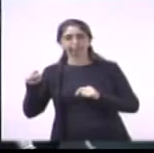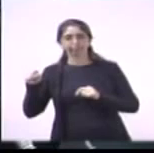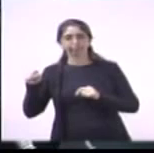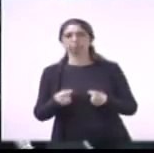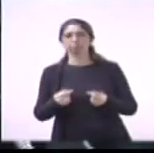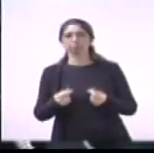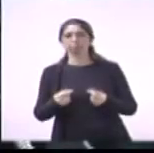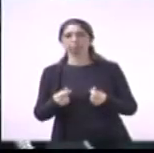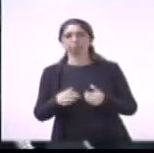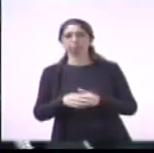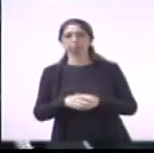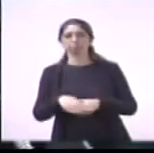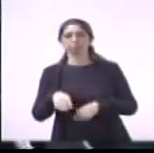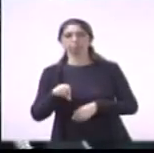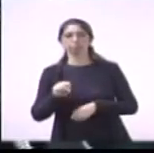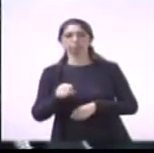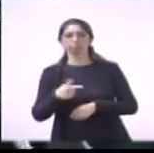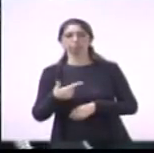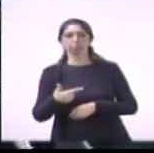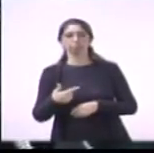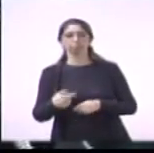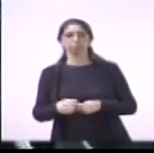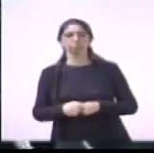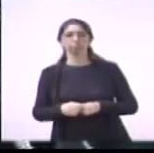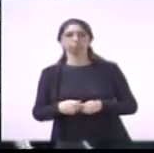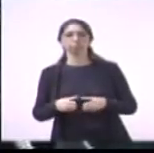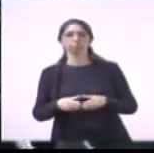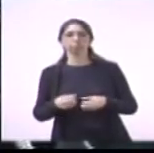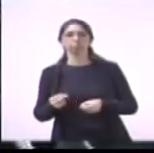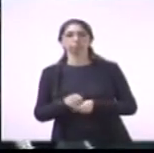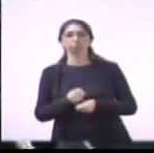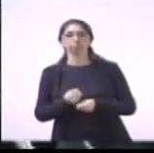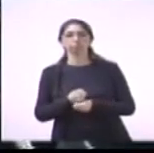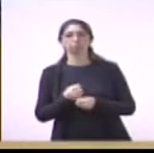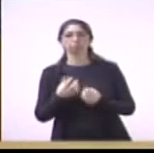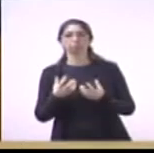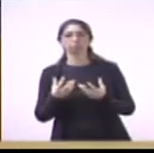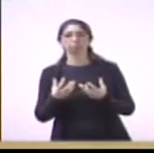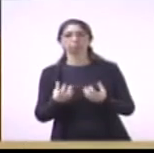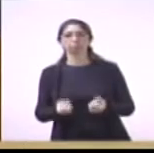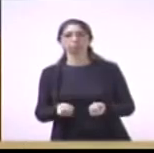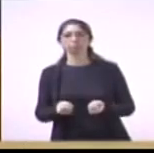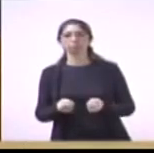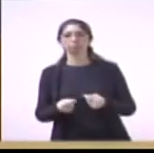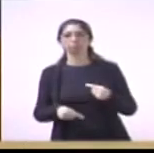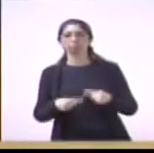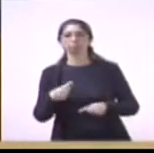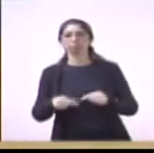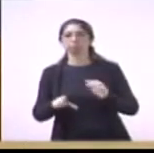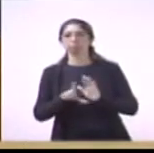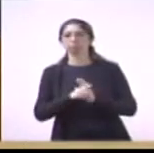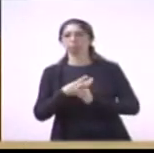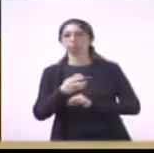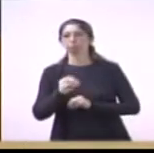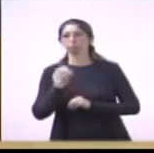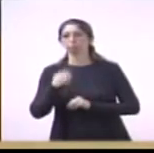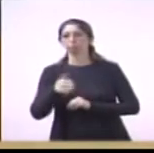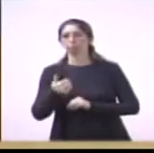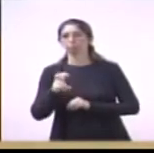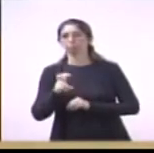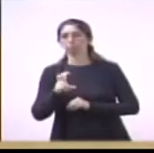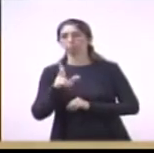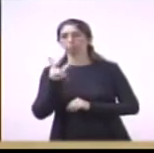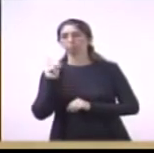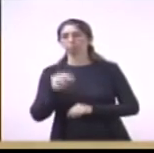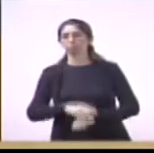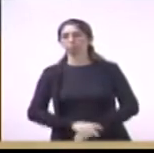de Finanças, 82 da Comissão de Obras favoráveis. Em discussão, o projeto de lei número 30/15 do